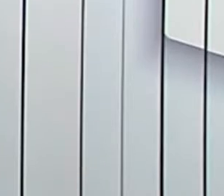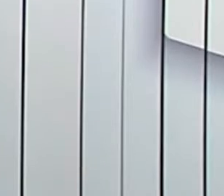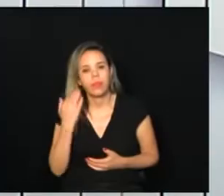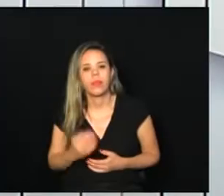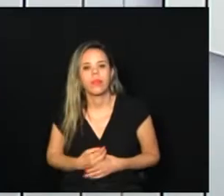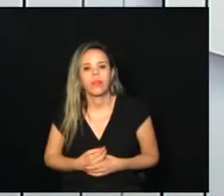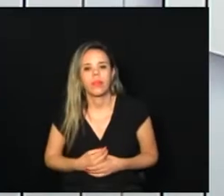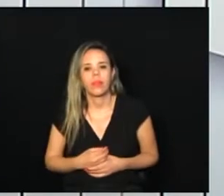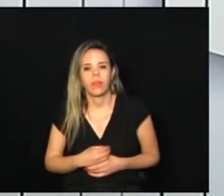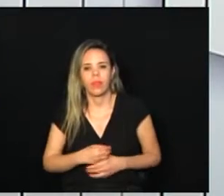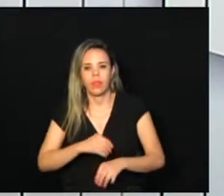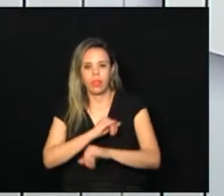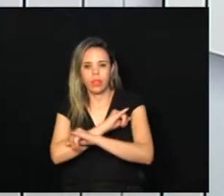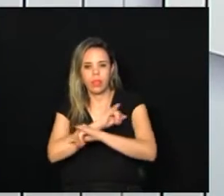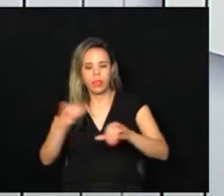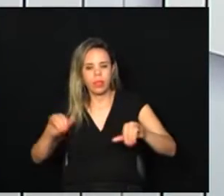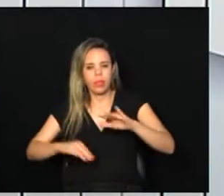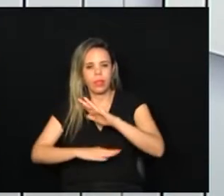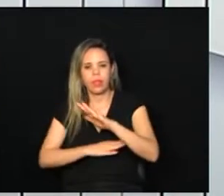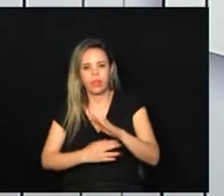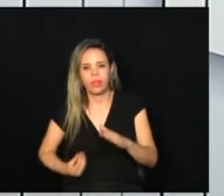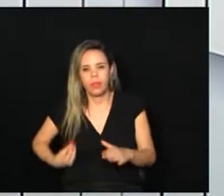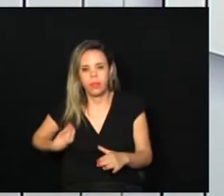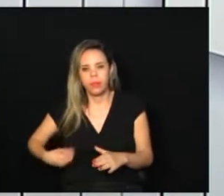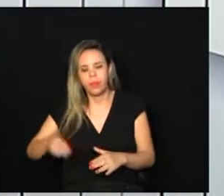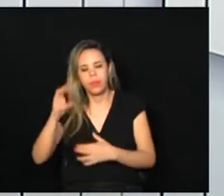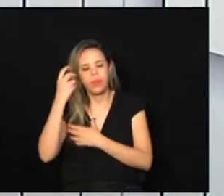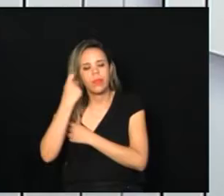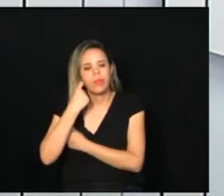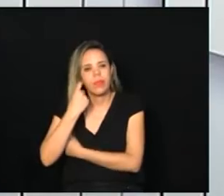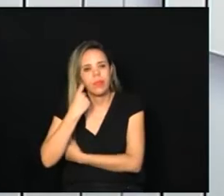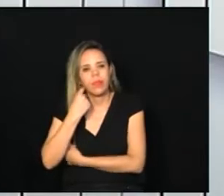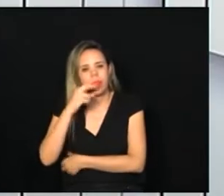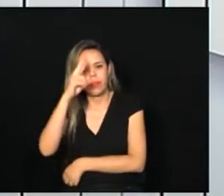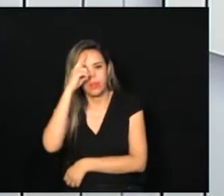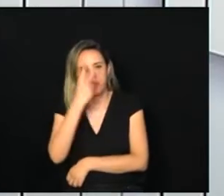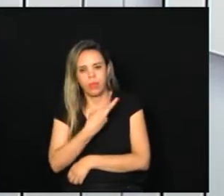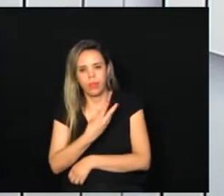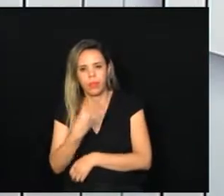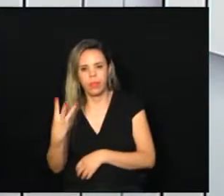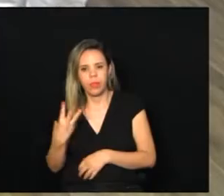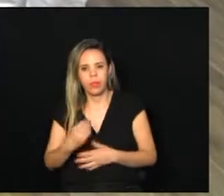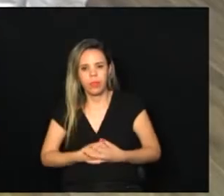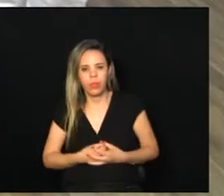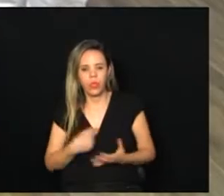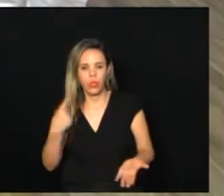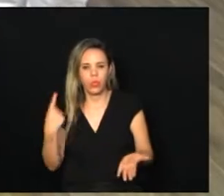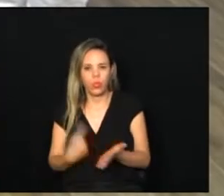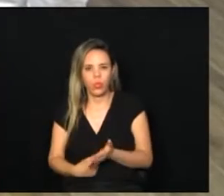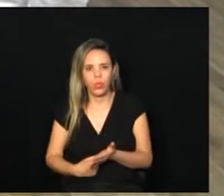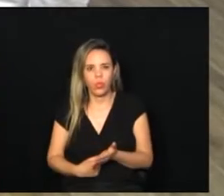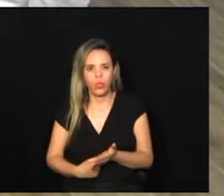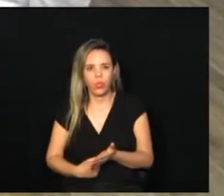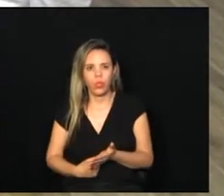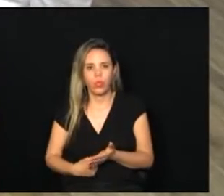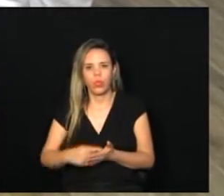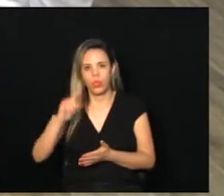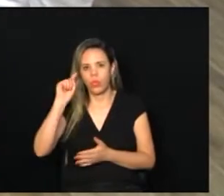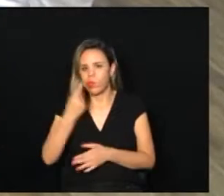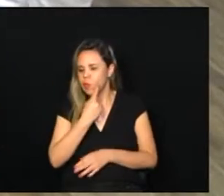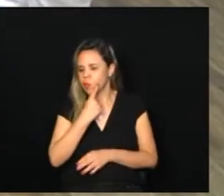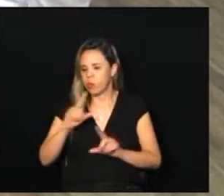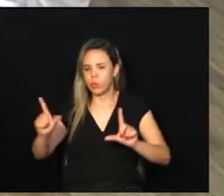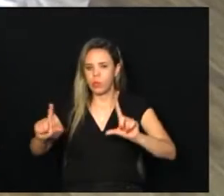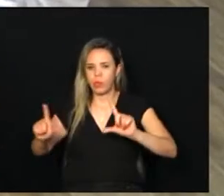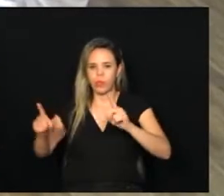Câmara Notícia de volta ao vivo nesta sexta-feira, 12h23, como combinado. A Mirna Abreu já